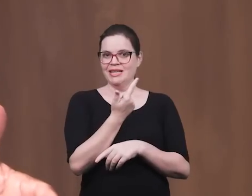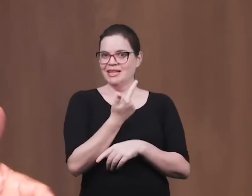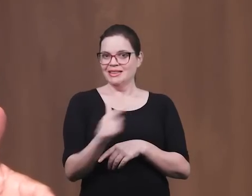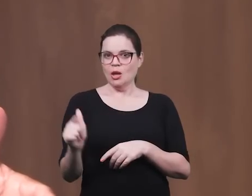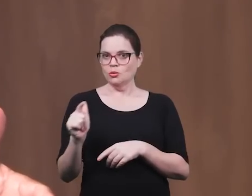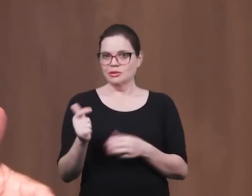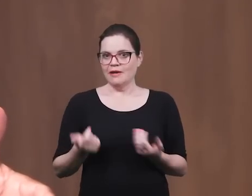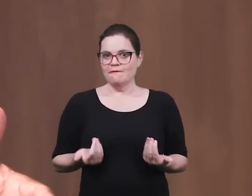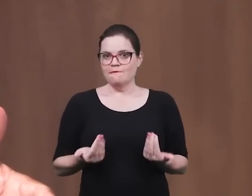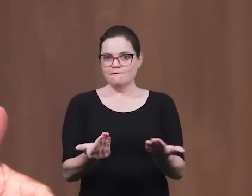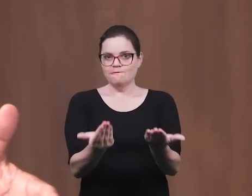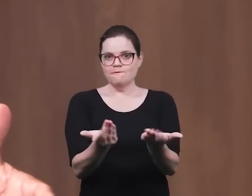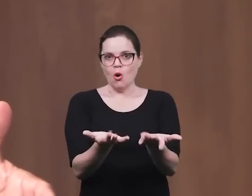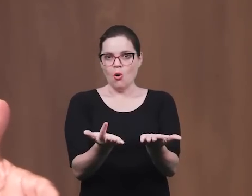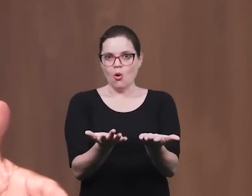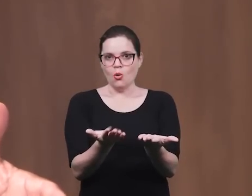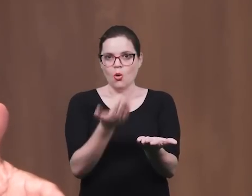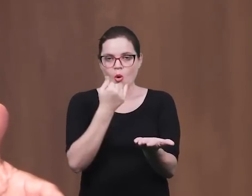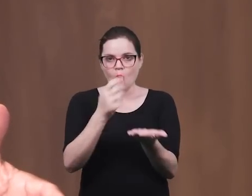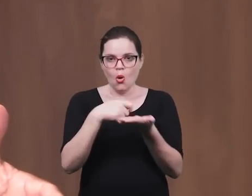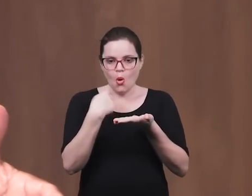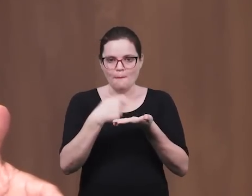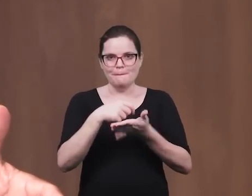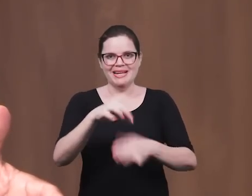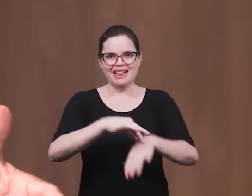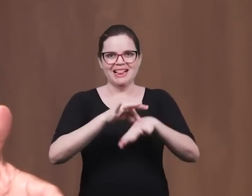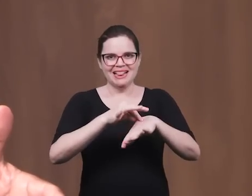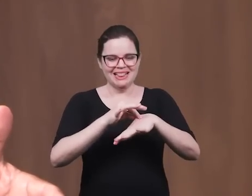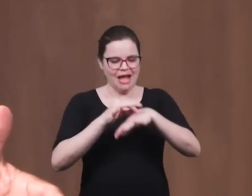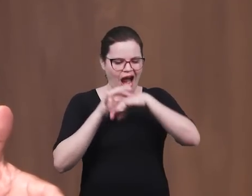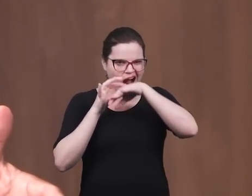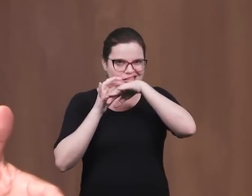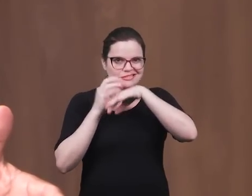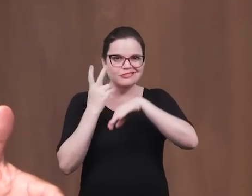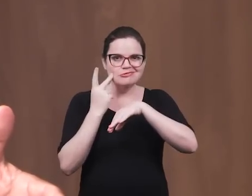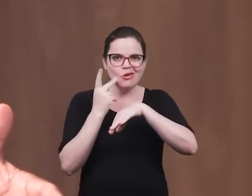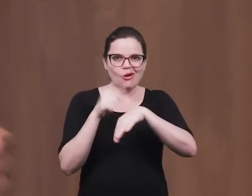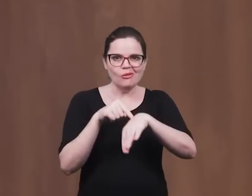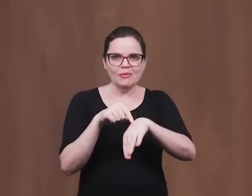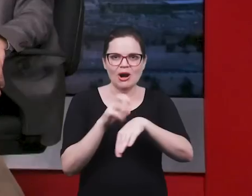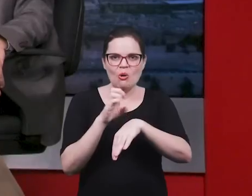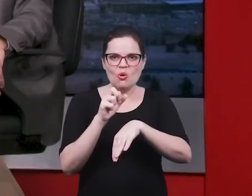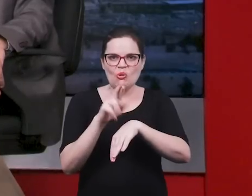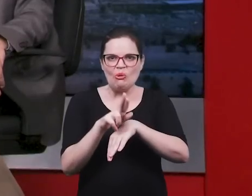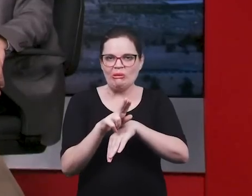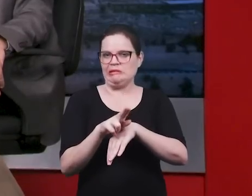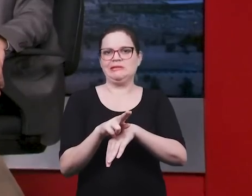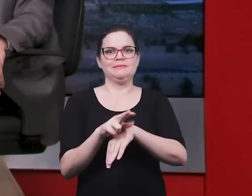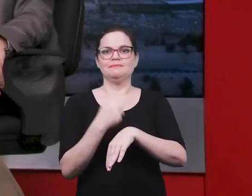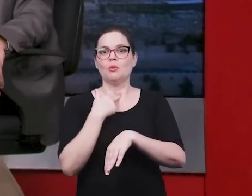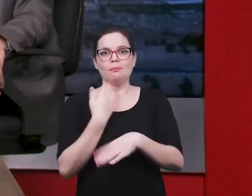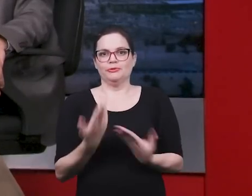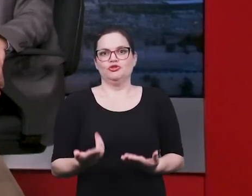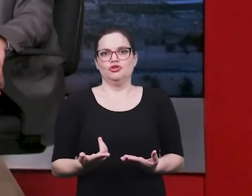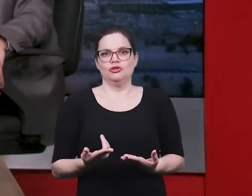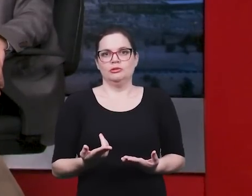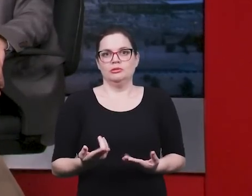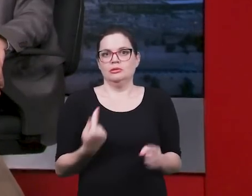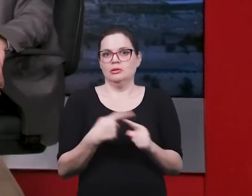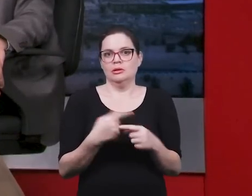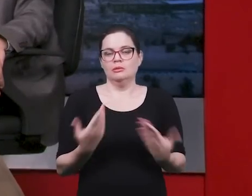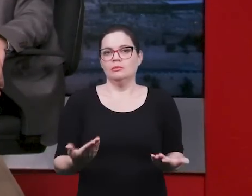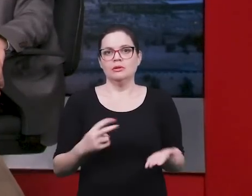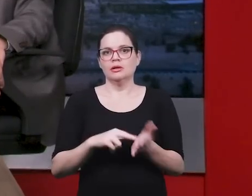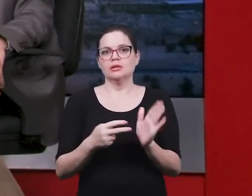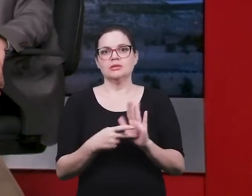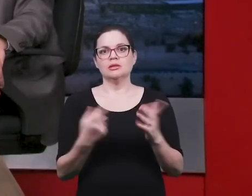fogo, não podia, ele estava fora do contexto. Então, esse ponto é importante. Muito interessante, porque o cordeiro cru